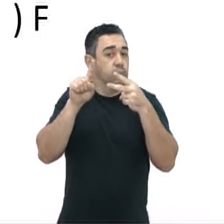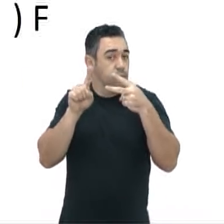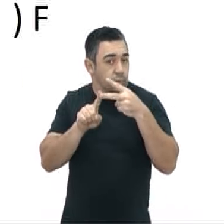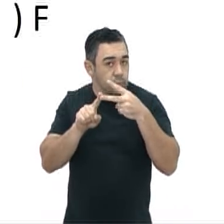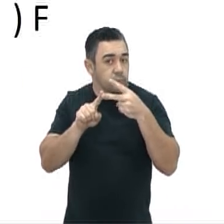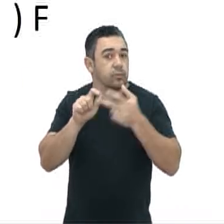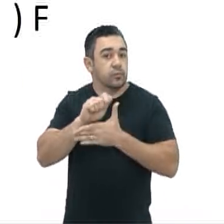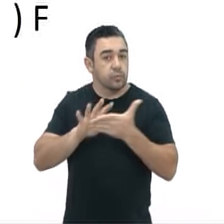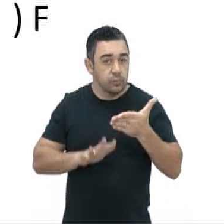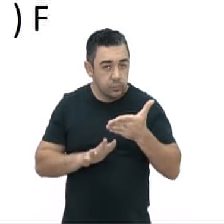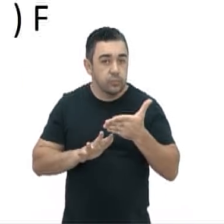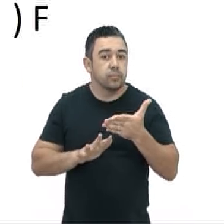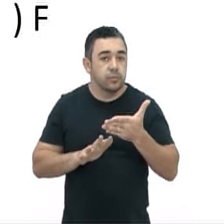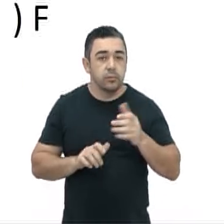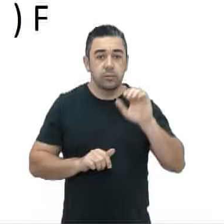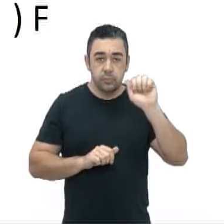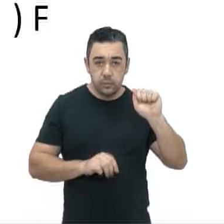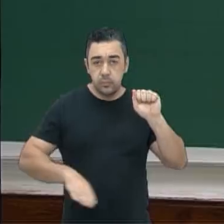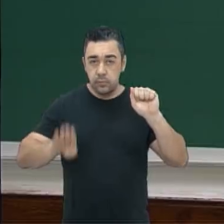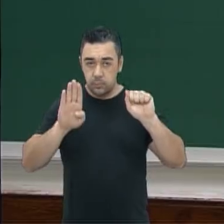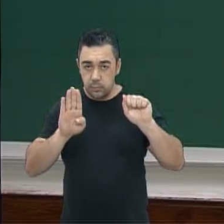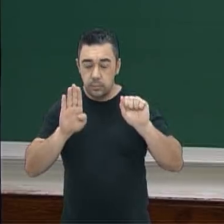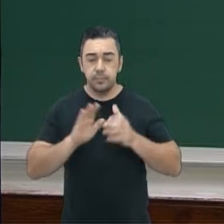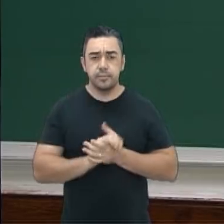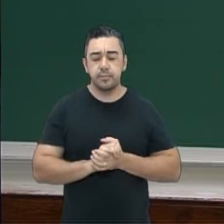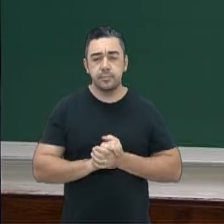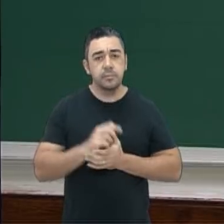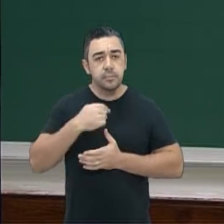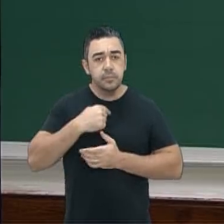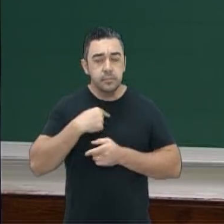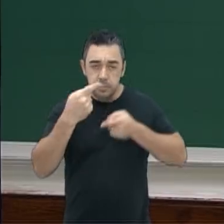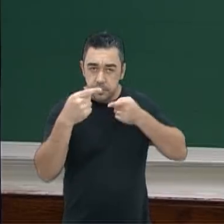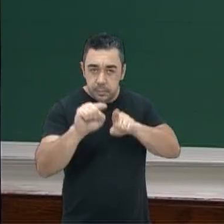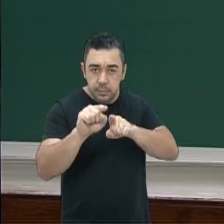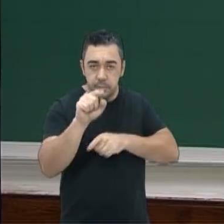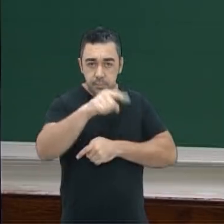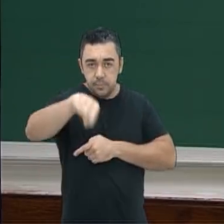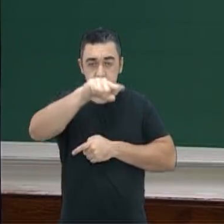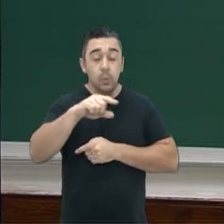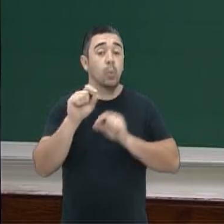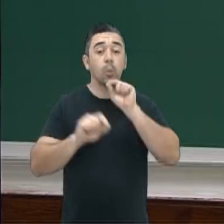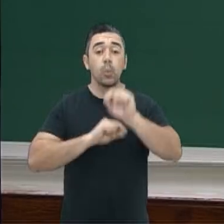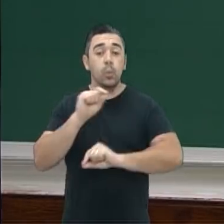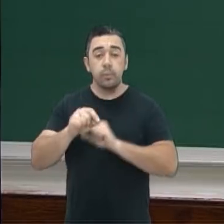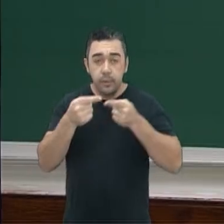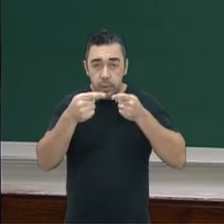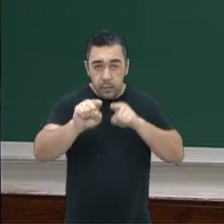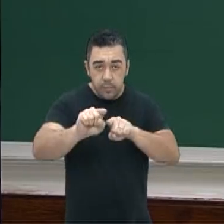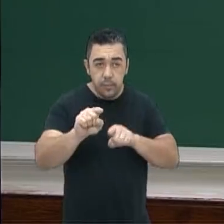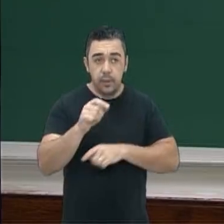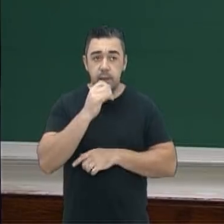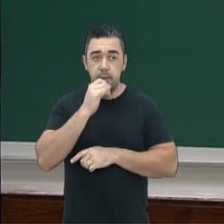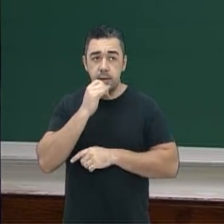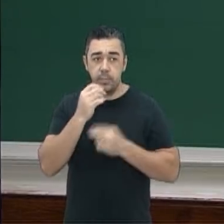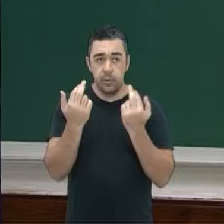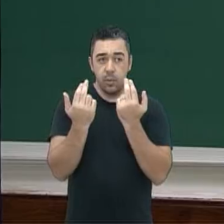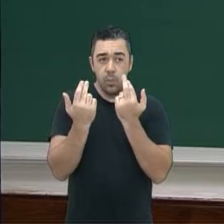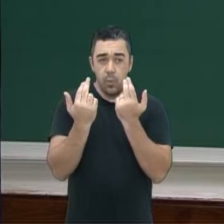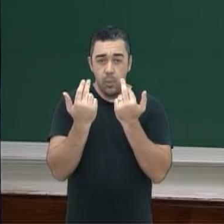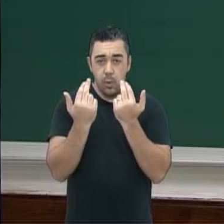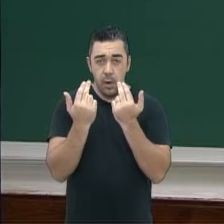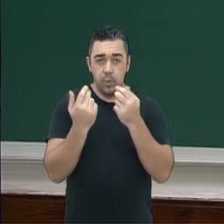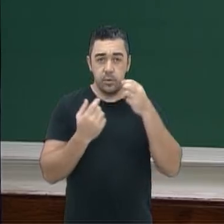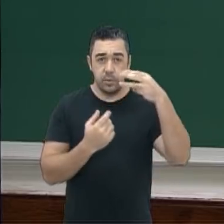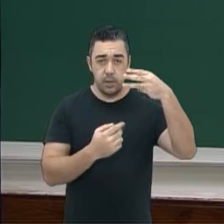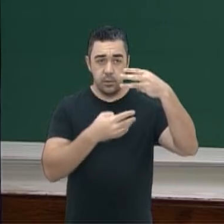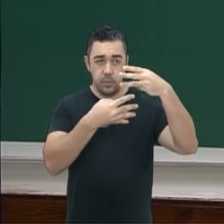exercícios, certo? Letra A e a letra B. E eu deixei um desafio. Qual era o desafio? Essa igualdade, ela é